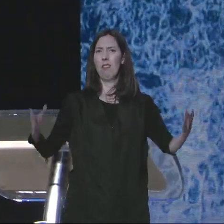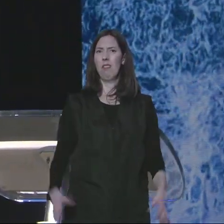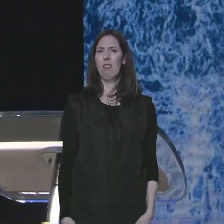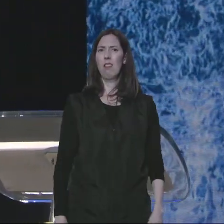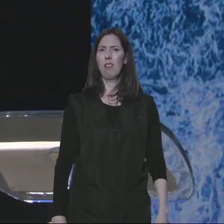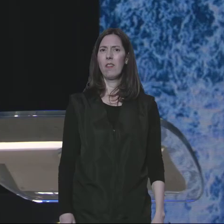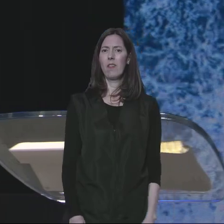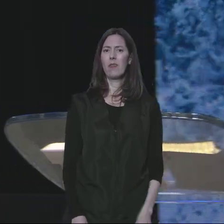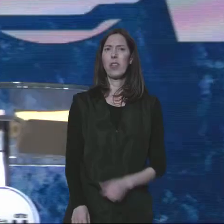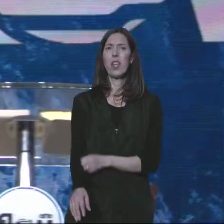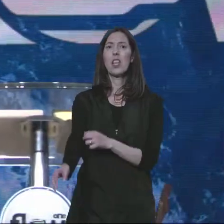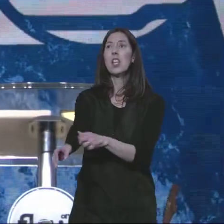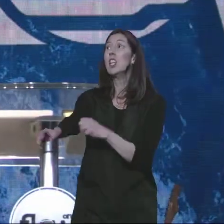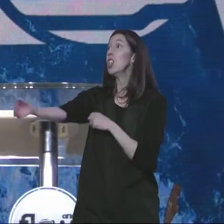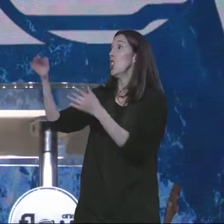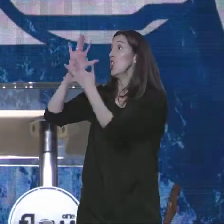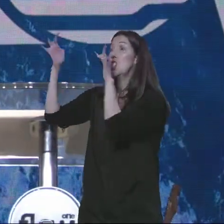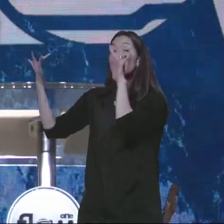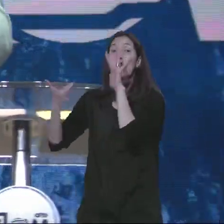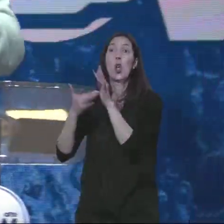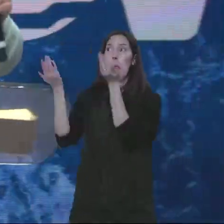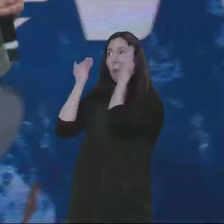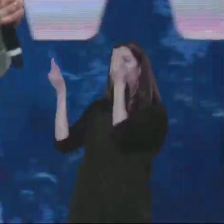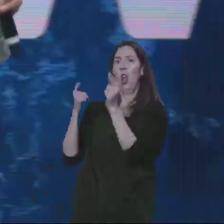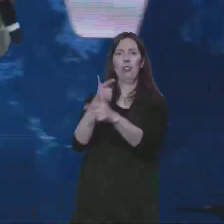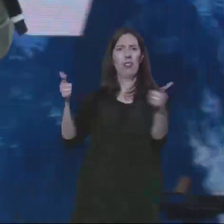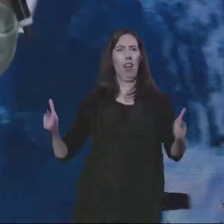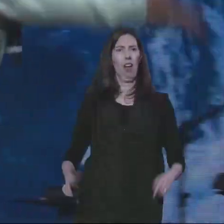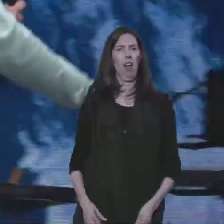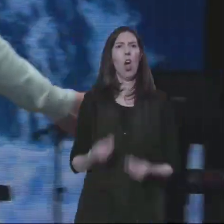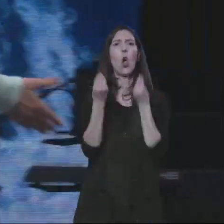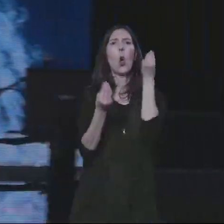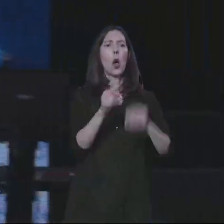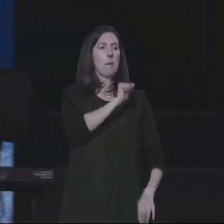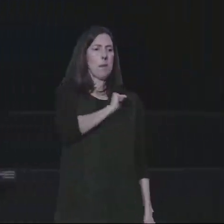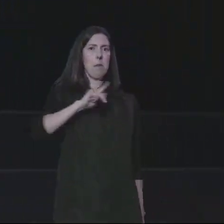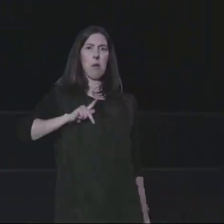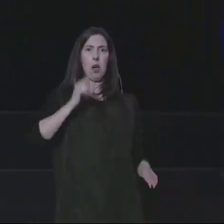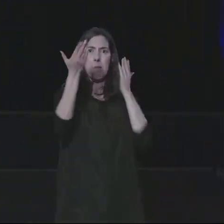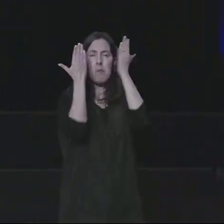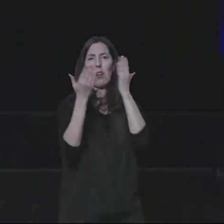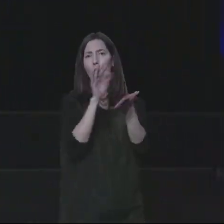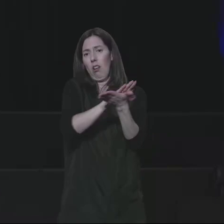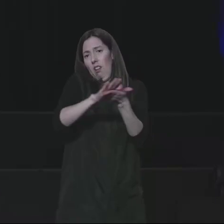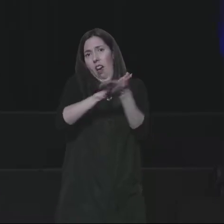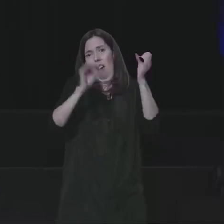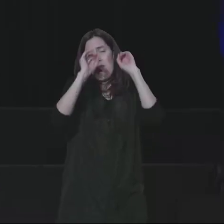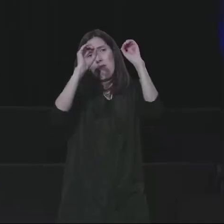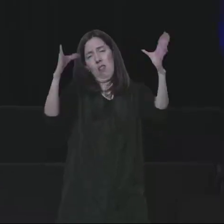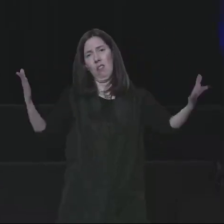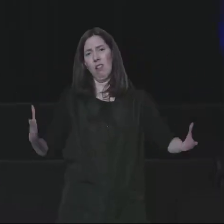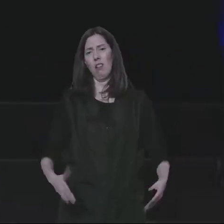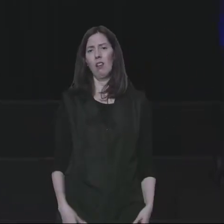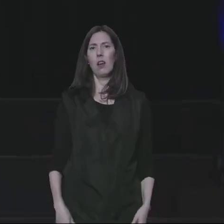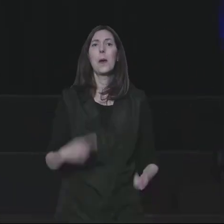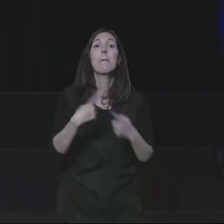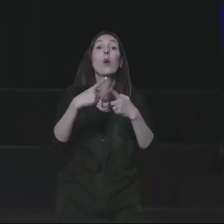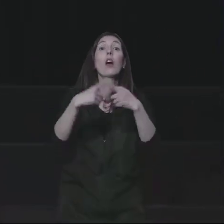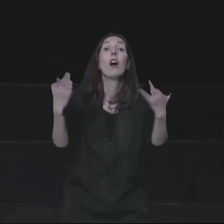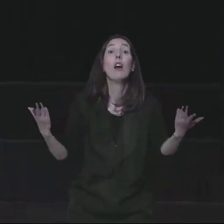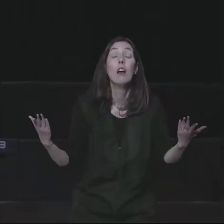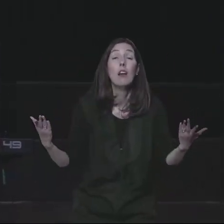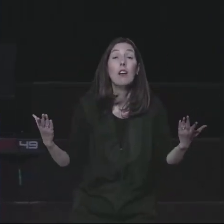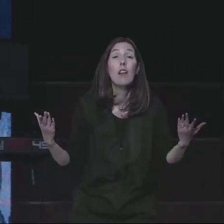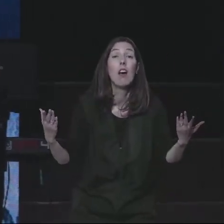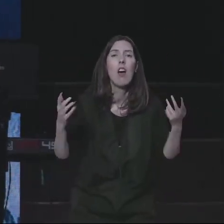Como Jesus não foi parar no psiquiatra? Como os apóstolos não foram parar no psiquiatra? Eles não olhavam para as coisas